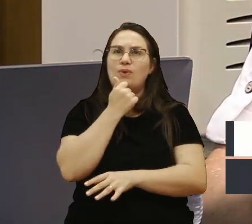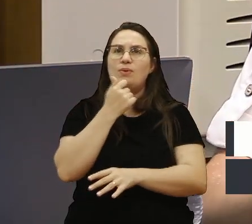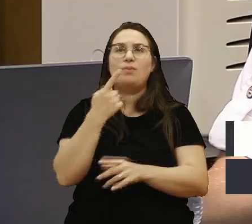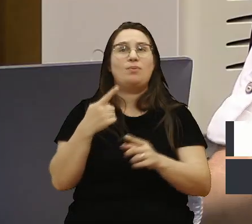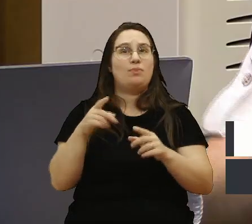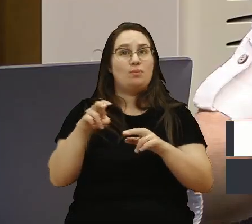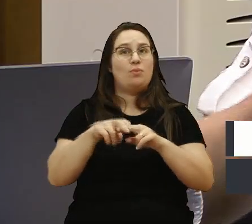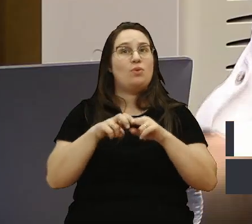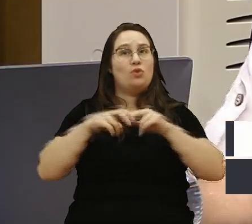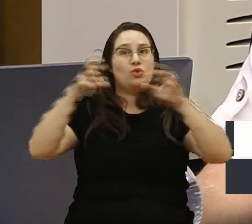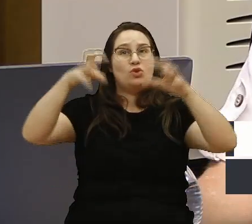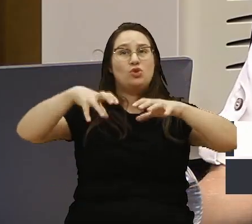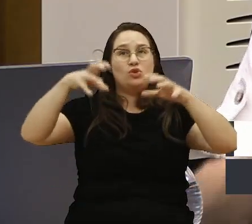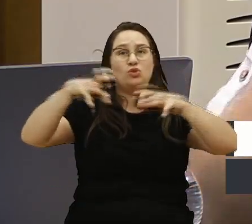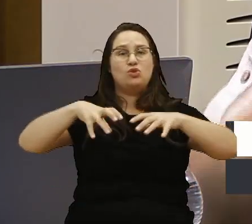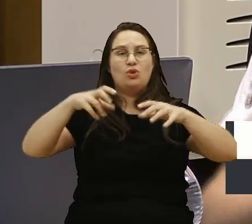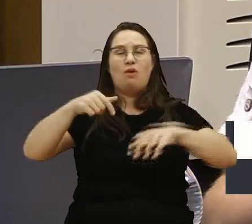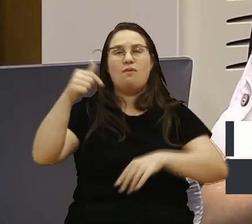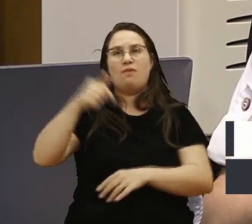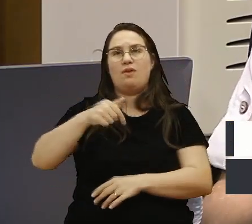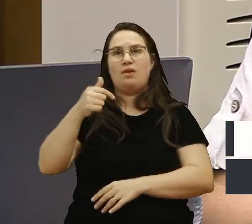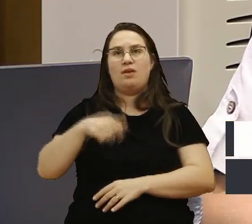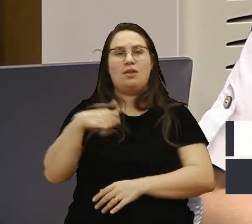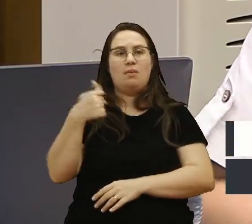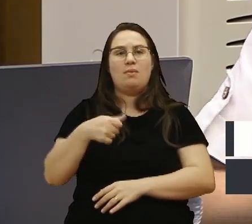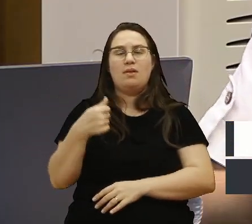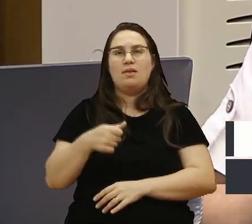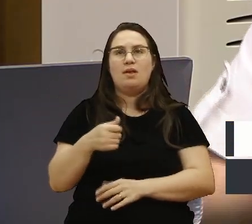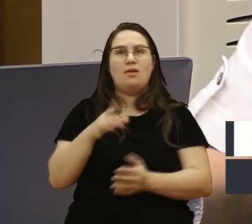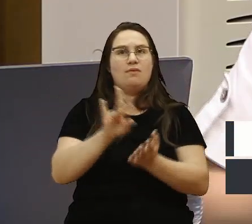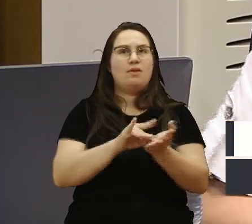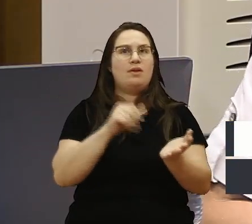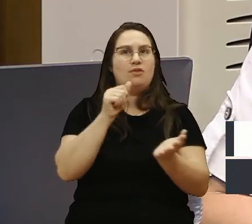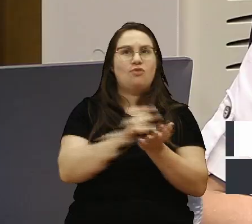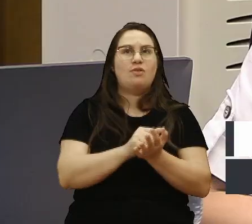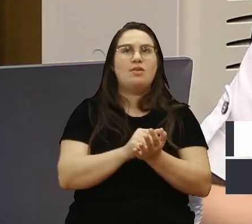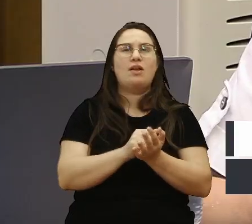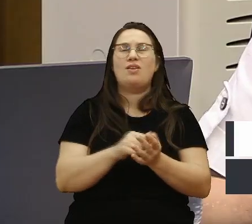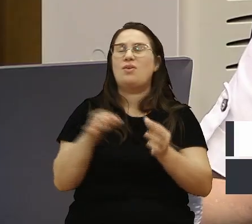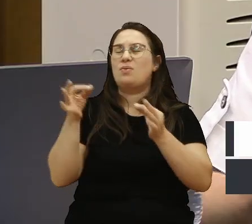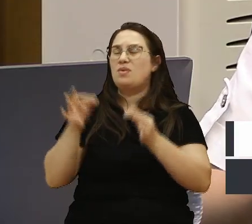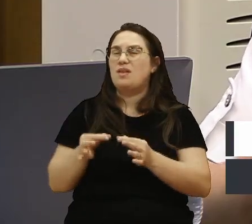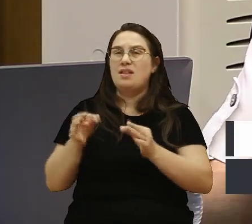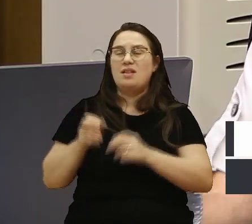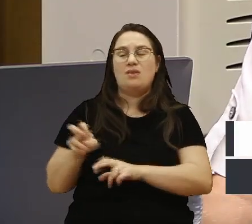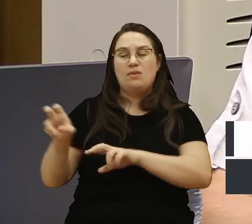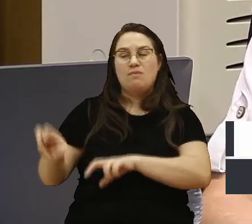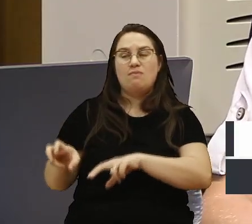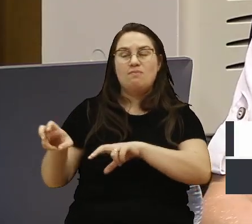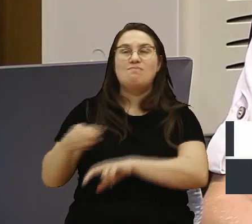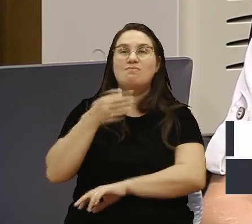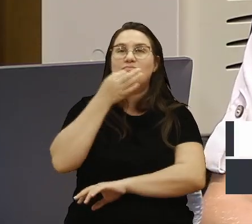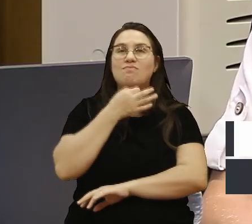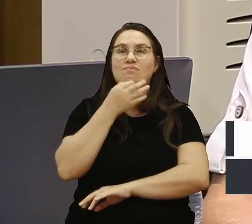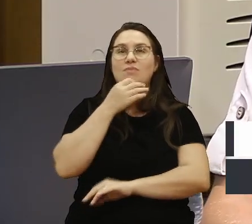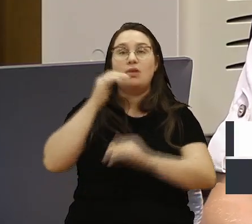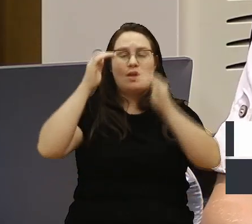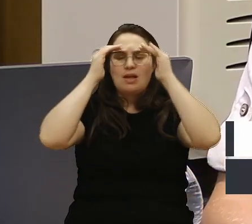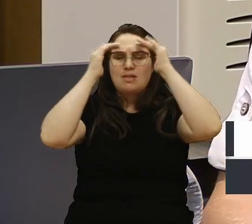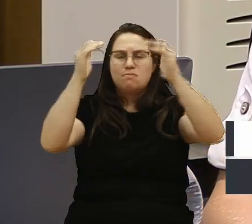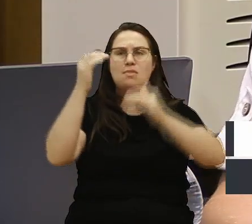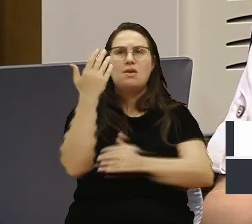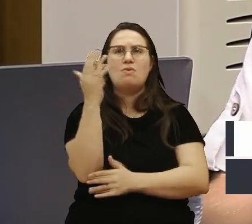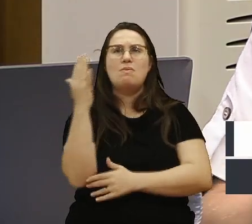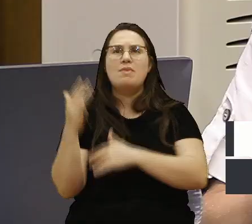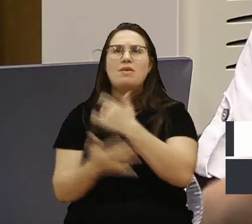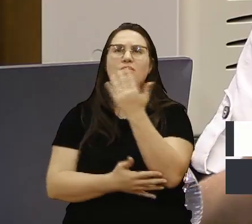tanto aqui. E eu acho que isso precisaria ficar registrado. Eu tenho certeza que os agricultores de Caxias do Sul têm um respeito pelo meio ambiente. Agora, o senhor